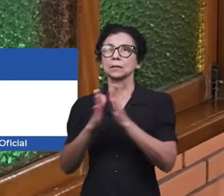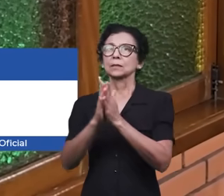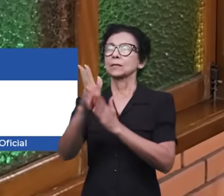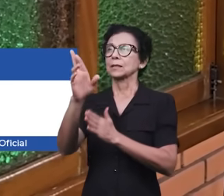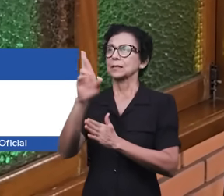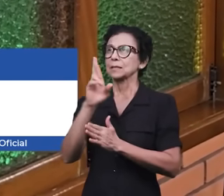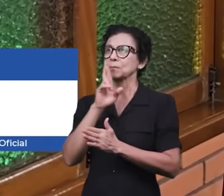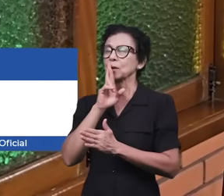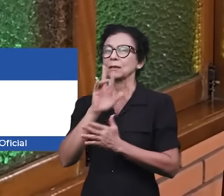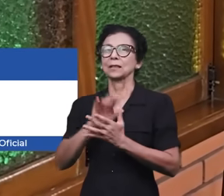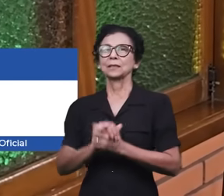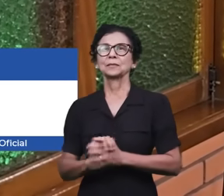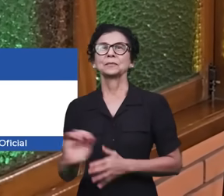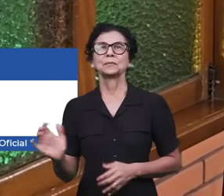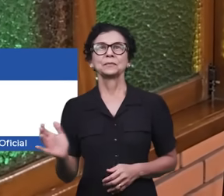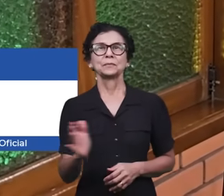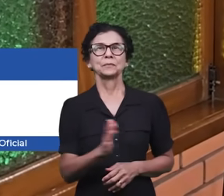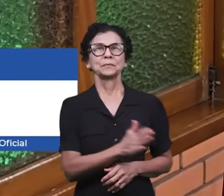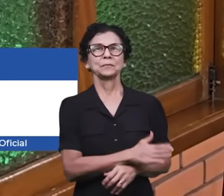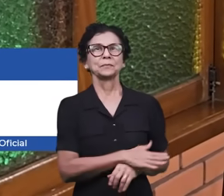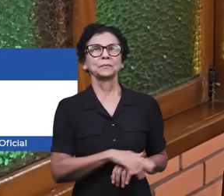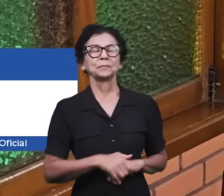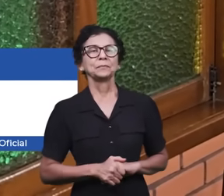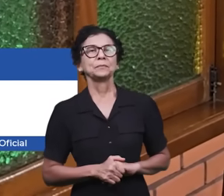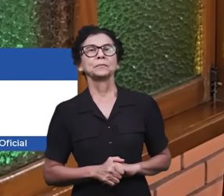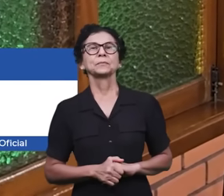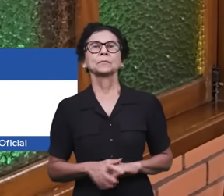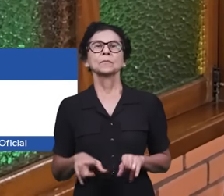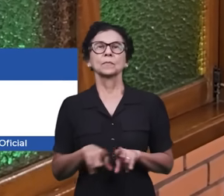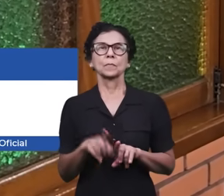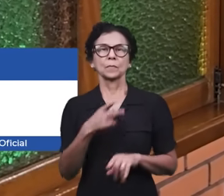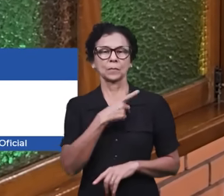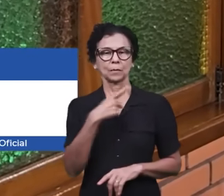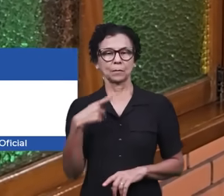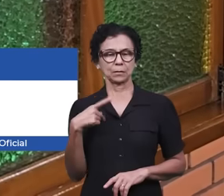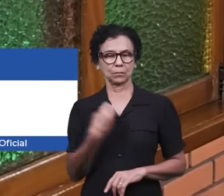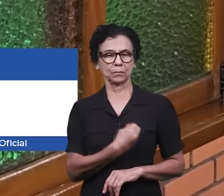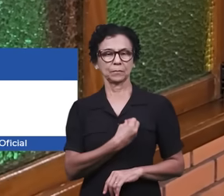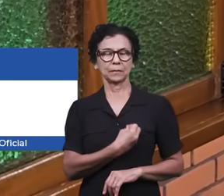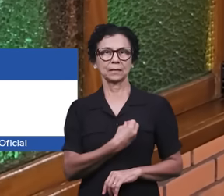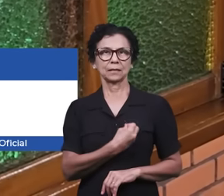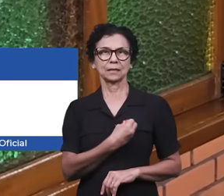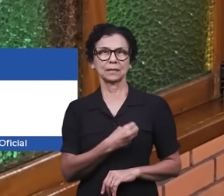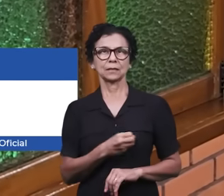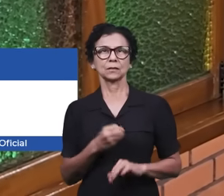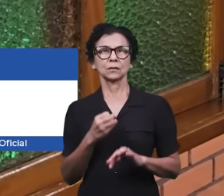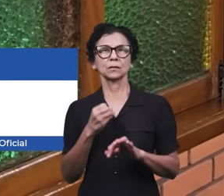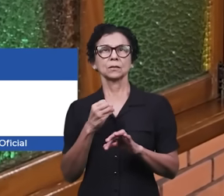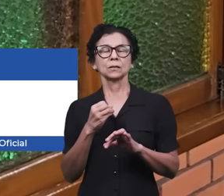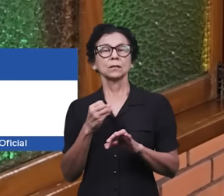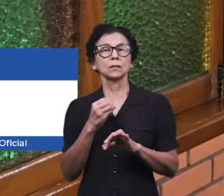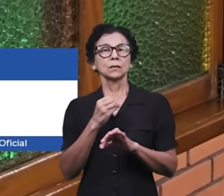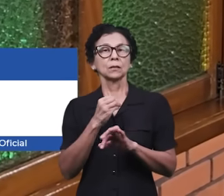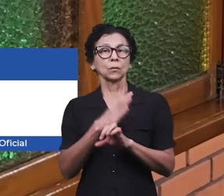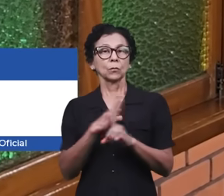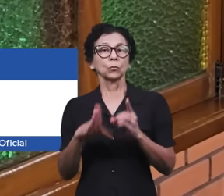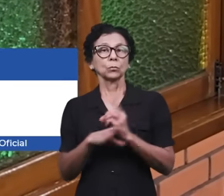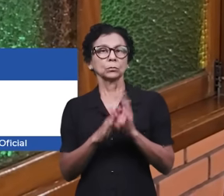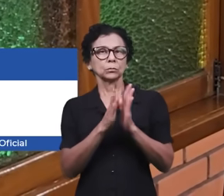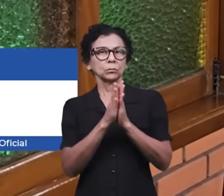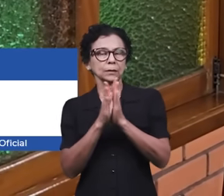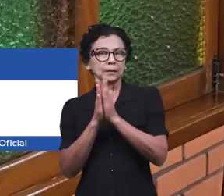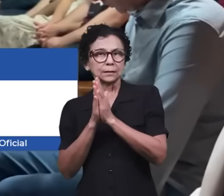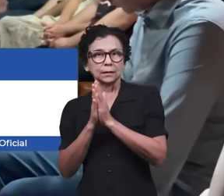Irmã Elisa, os pastores da região oeste estiveram presentes aqui no Jardim Itália essa noite para uma vigília de glorificação ao Senhor por